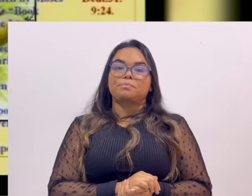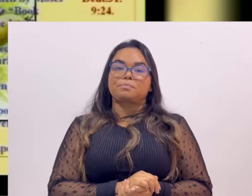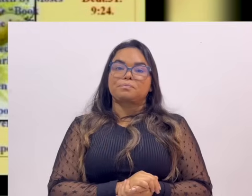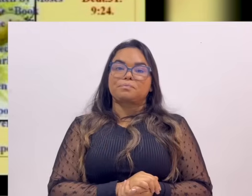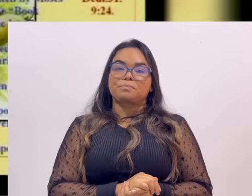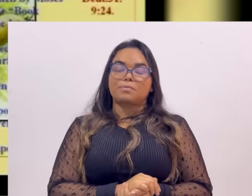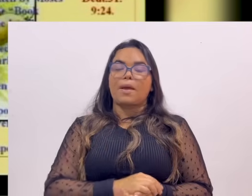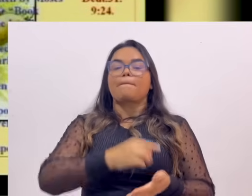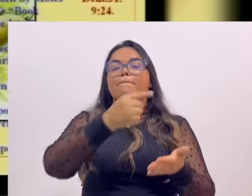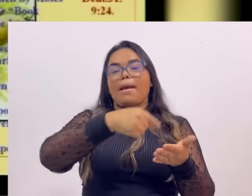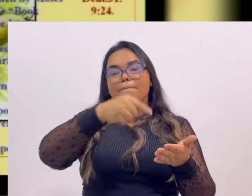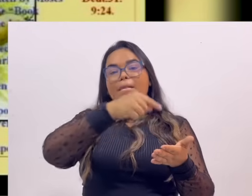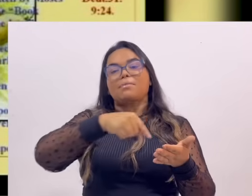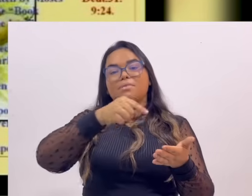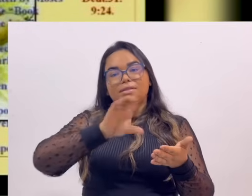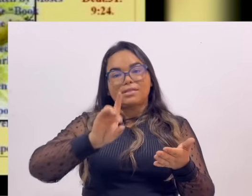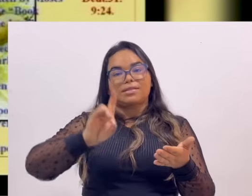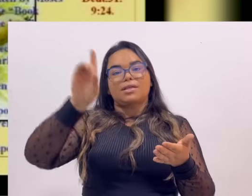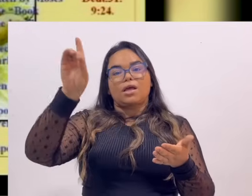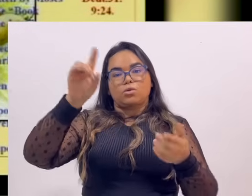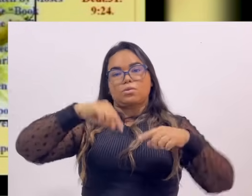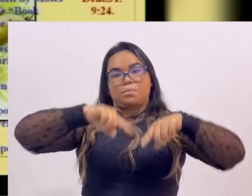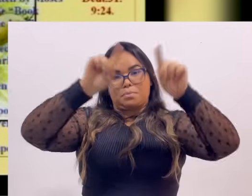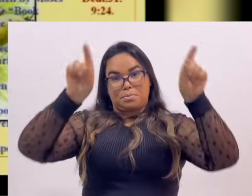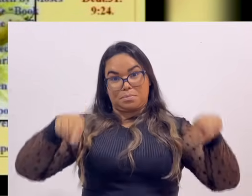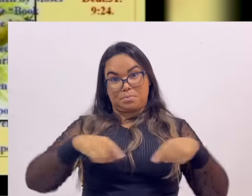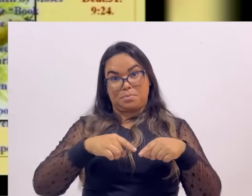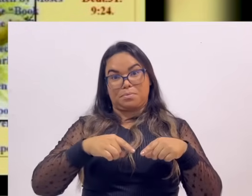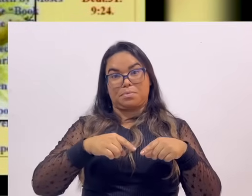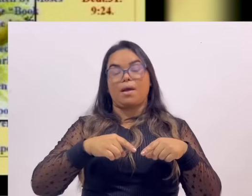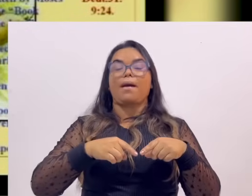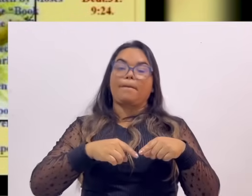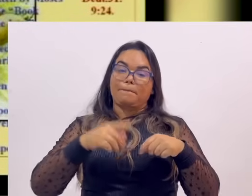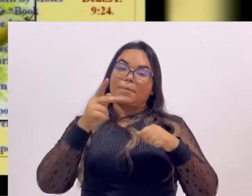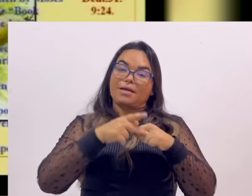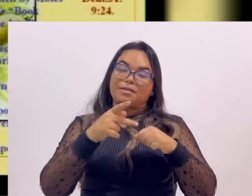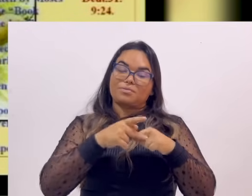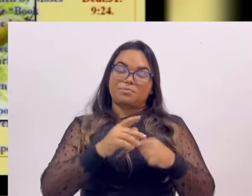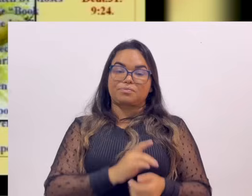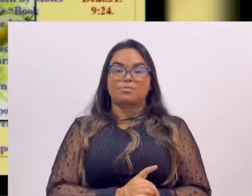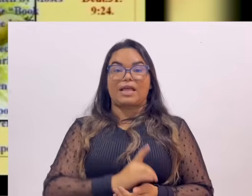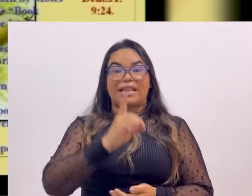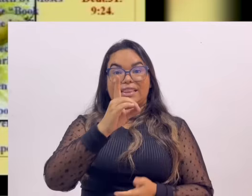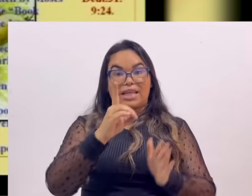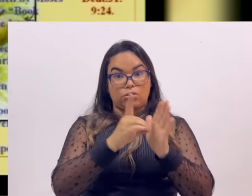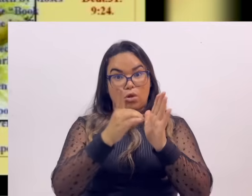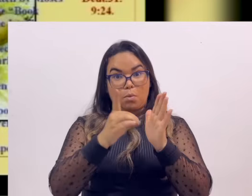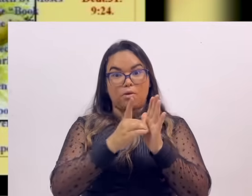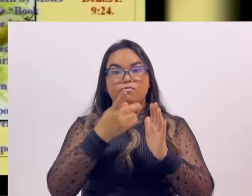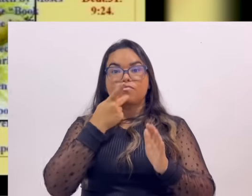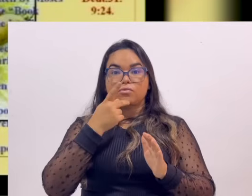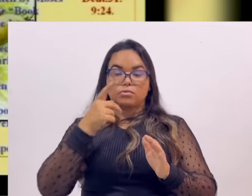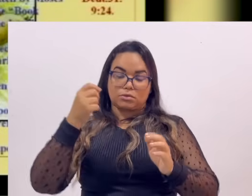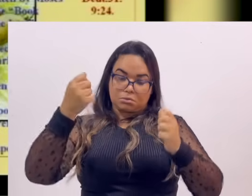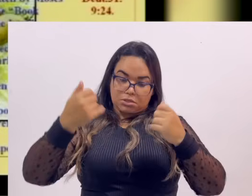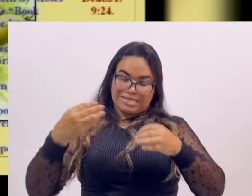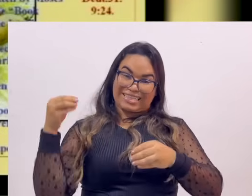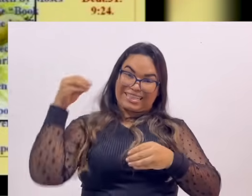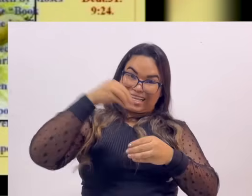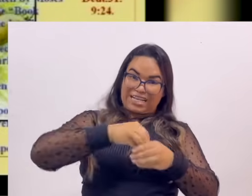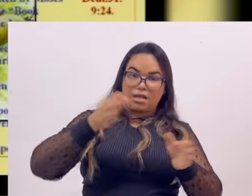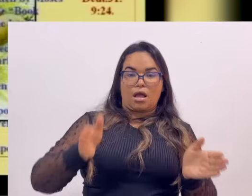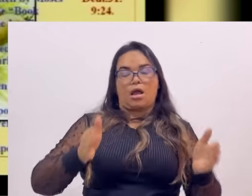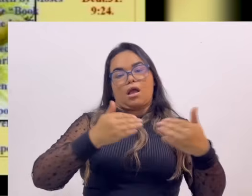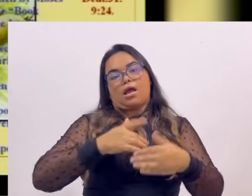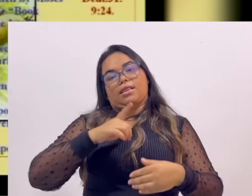mesma escritura de Deus esculpida nas tábuas. Deuteronômio nos fala que foi posta dentro da arca. 1